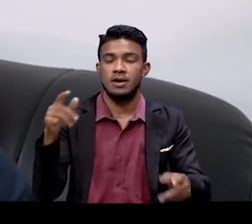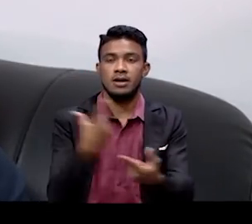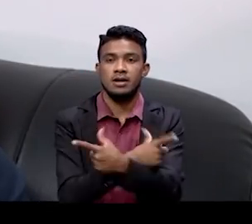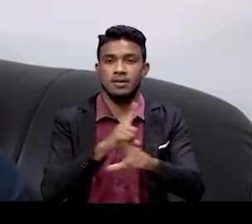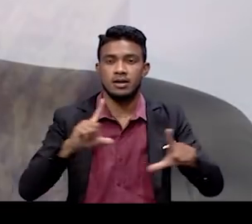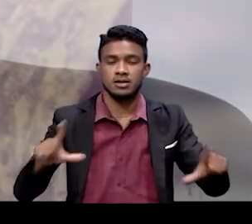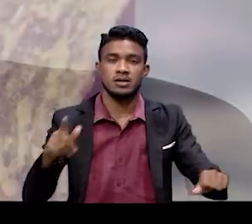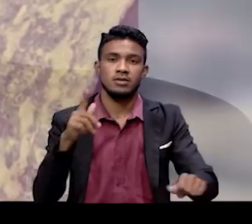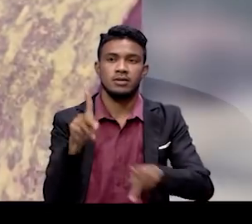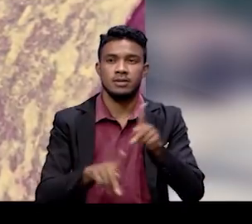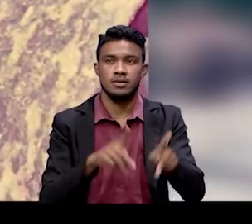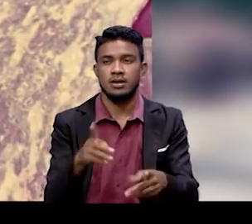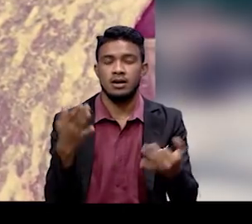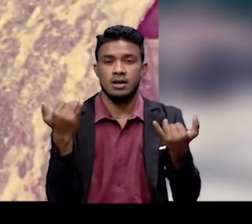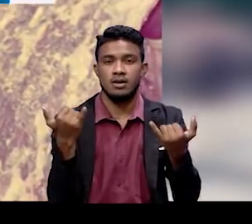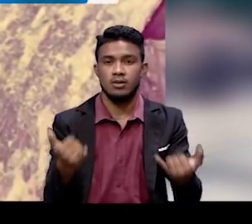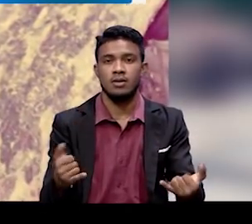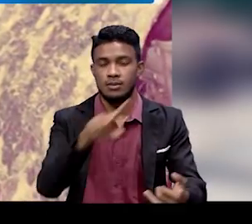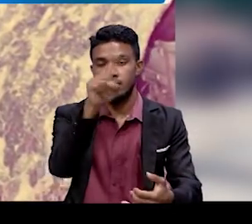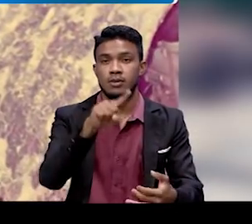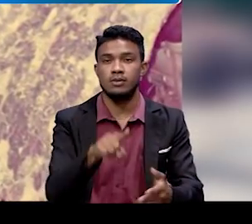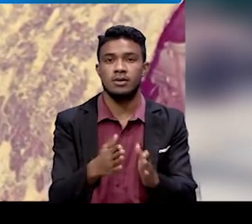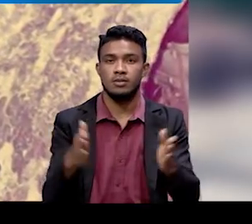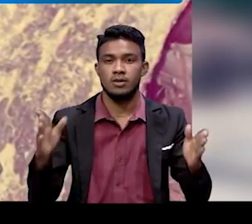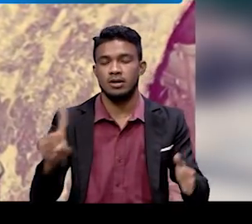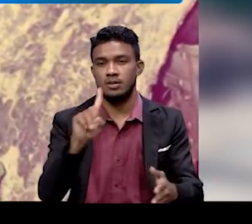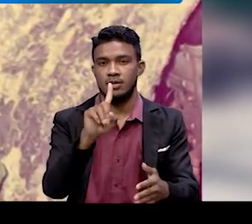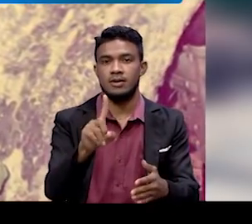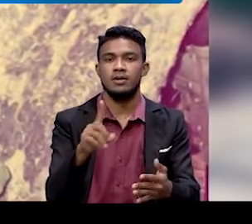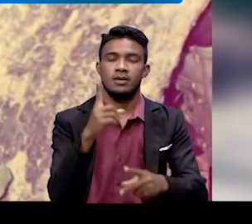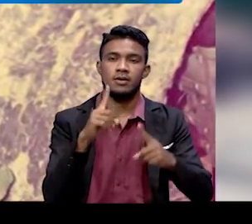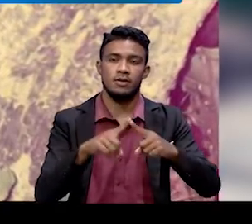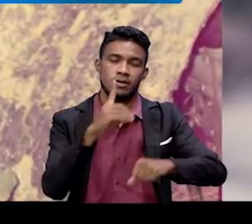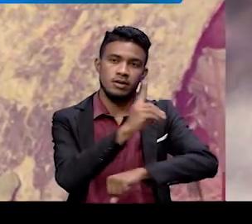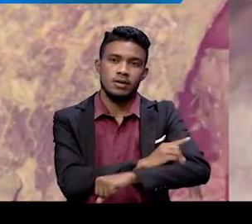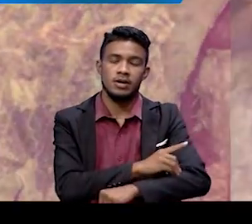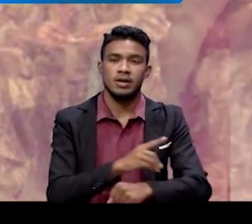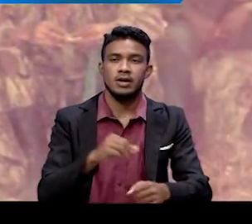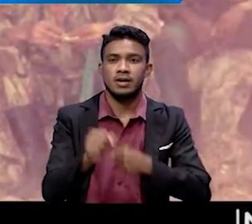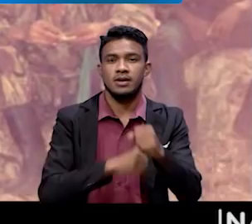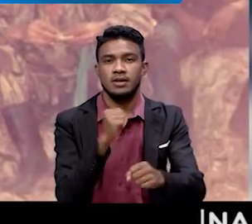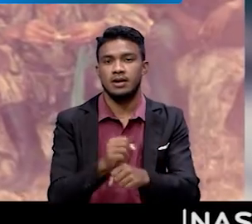Agora, pergunta boa tida ba ohim, tinen hat nul racine em ona.